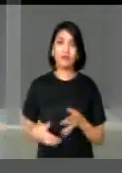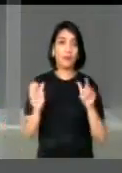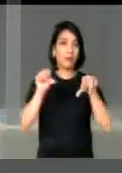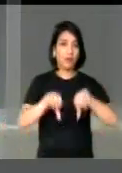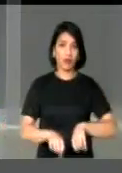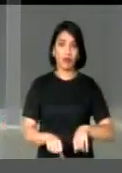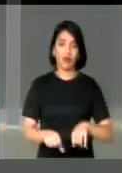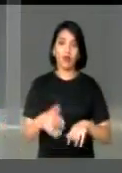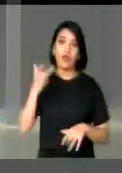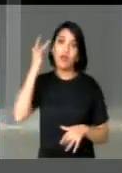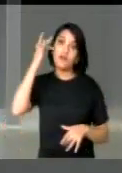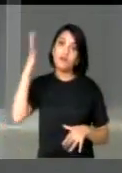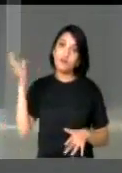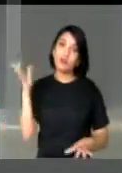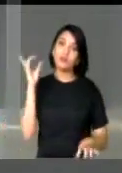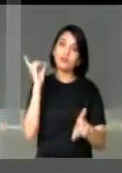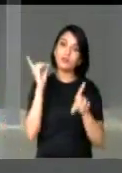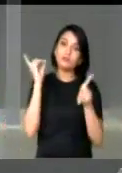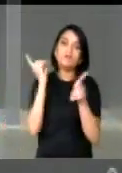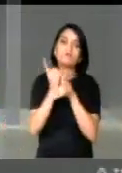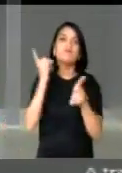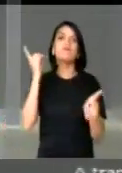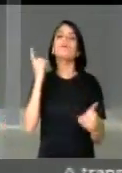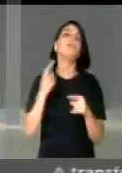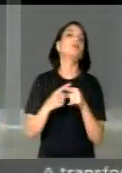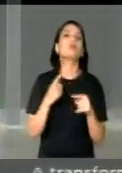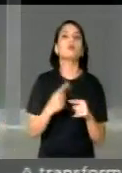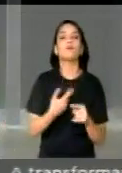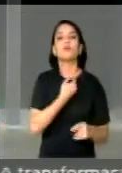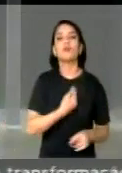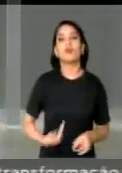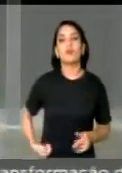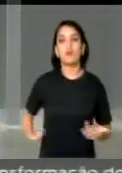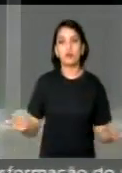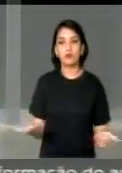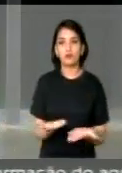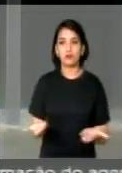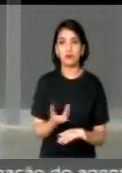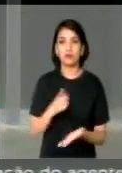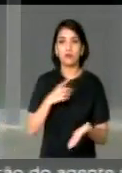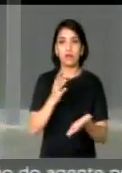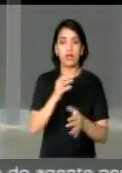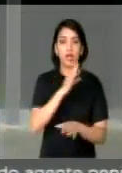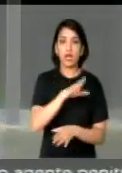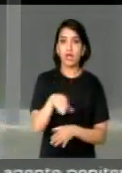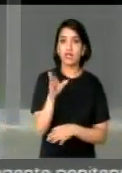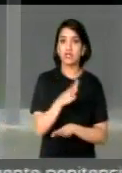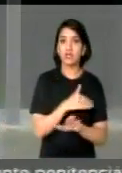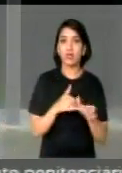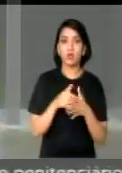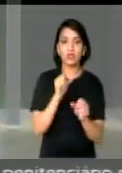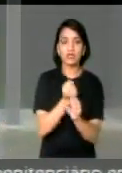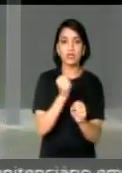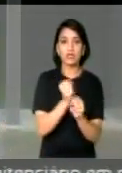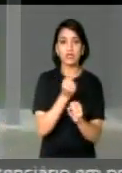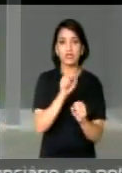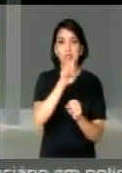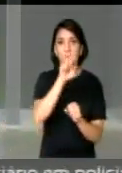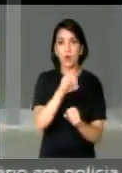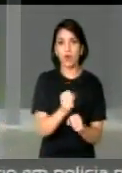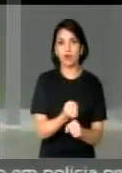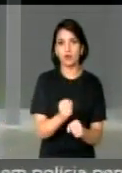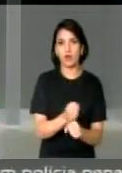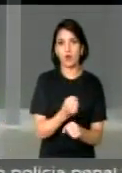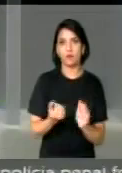O governador atual, Valdez, cancelou todas as 50 obras que estavam sendo feitas pelo governador